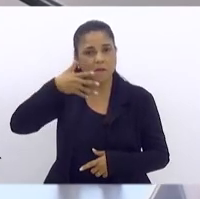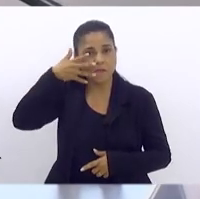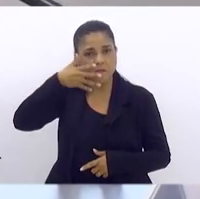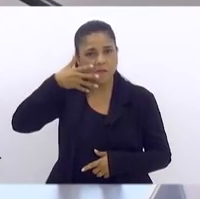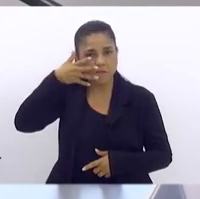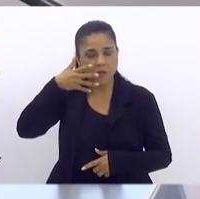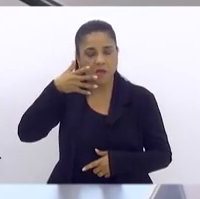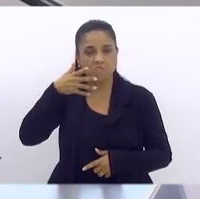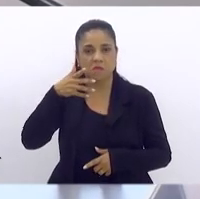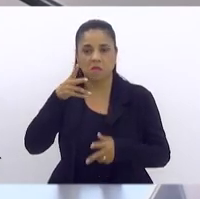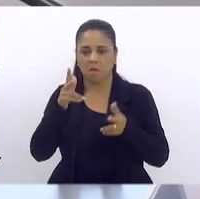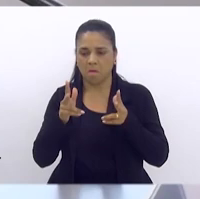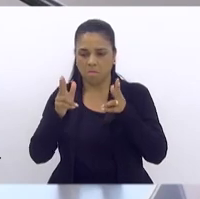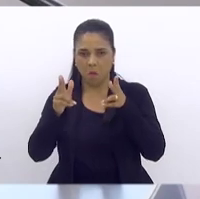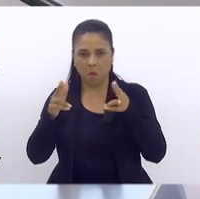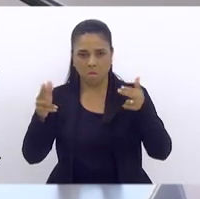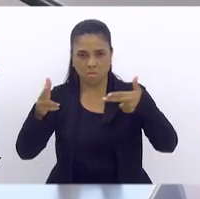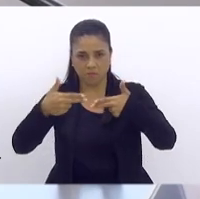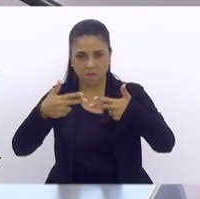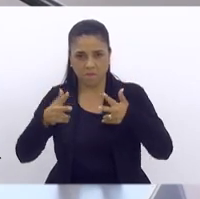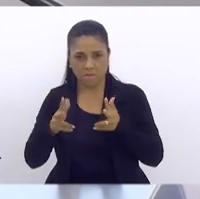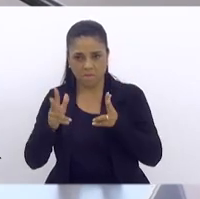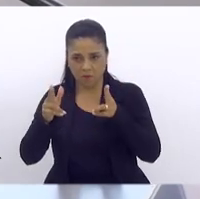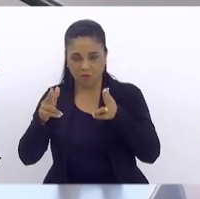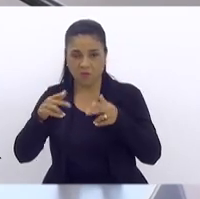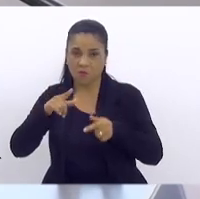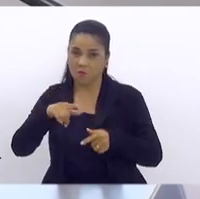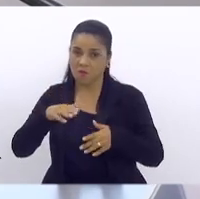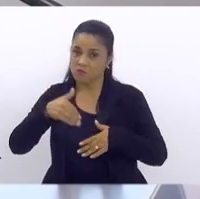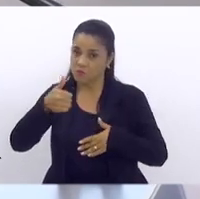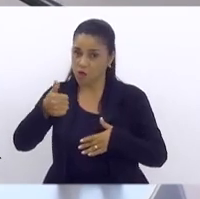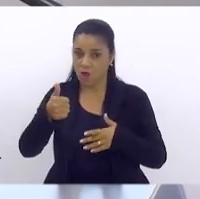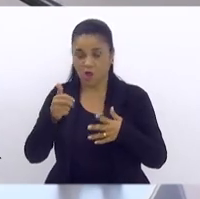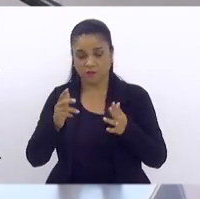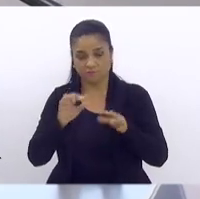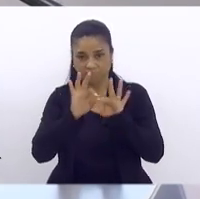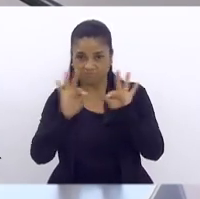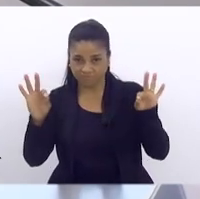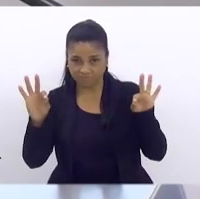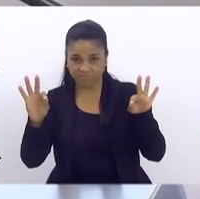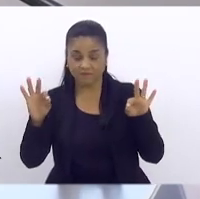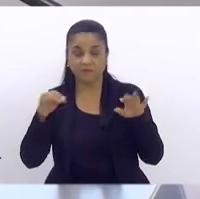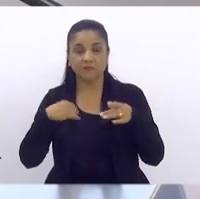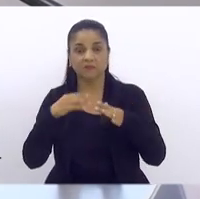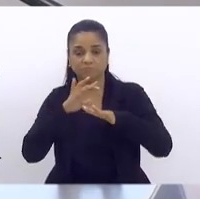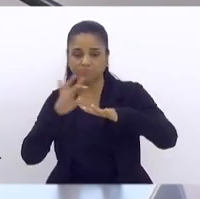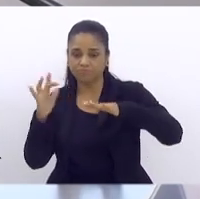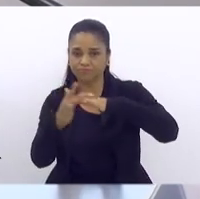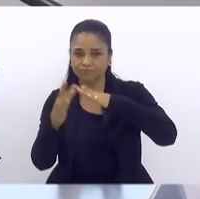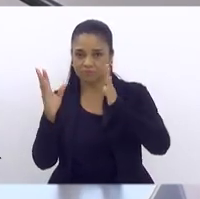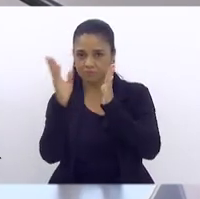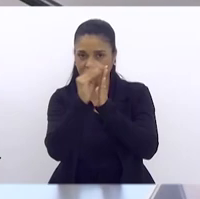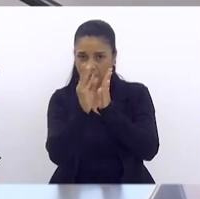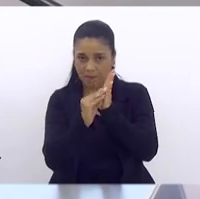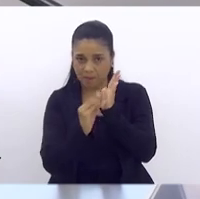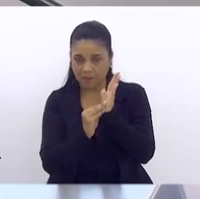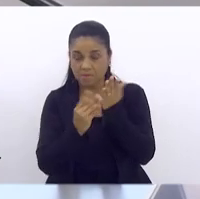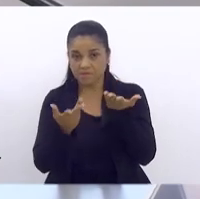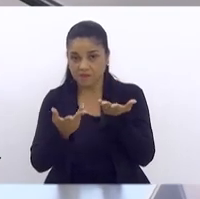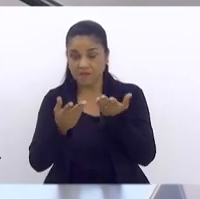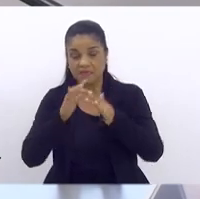melhores trechos ou faz-se uma fala específica e se coloca na rede. E na rede,